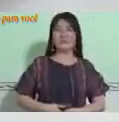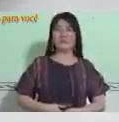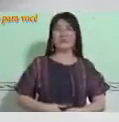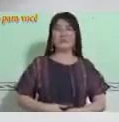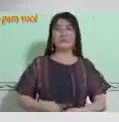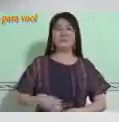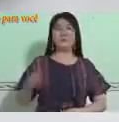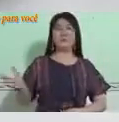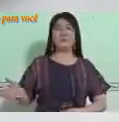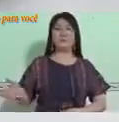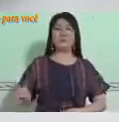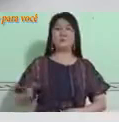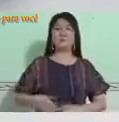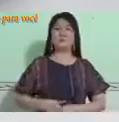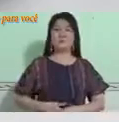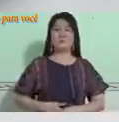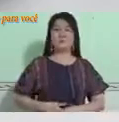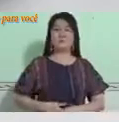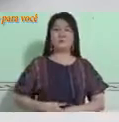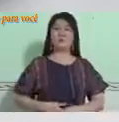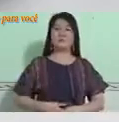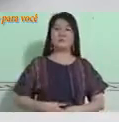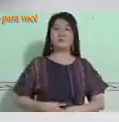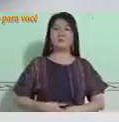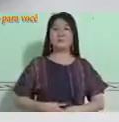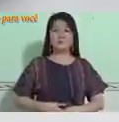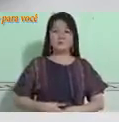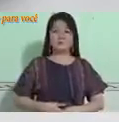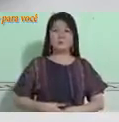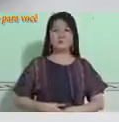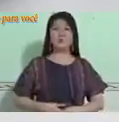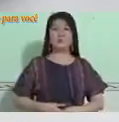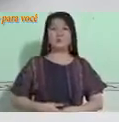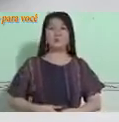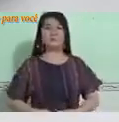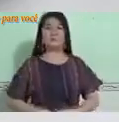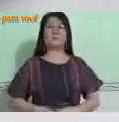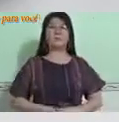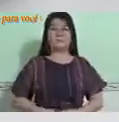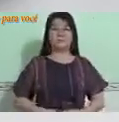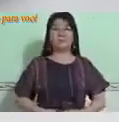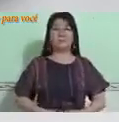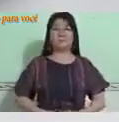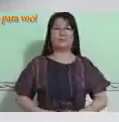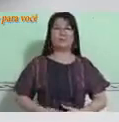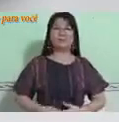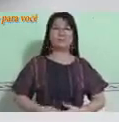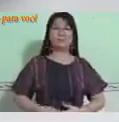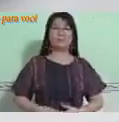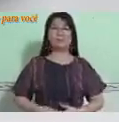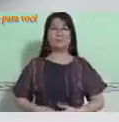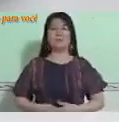realizando nutrição por sonda, vírgula, como obesidade mórbida, vírgula, ansiedade, vírgula, agitação e claustrofobia, vírgula, que